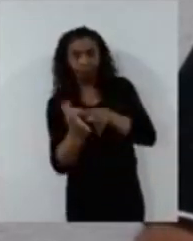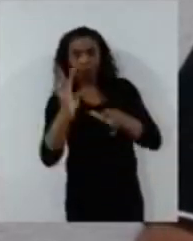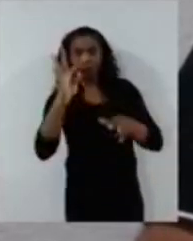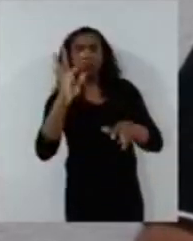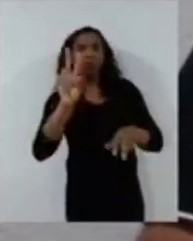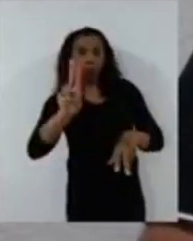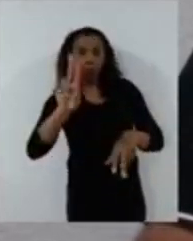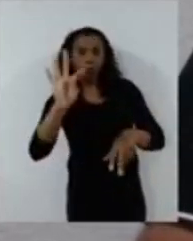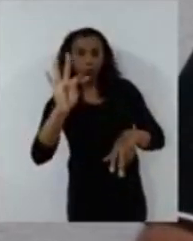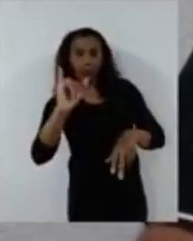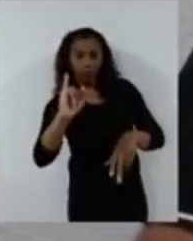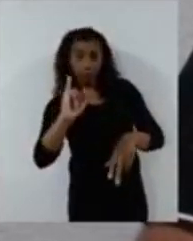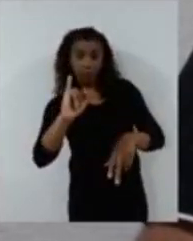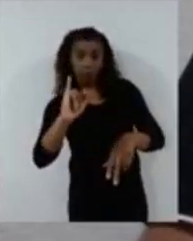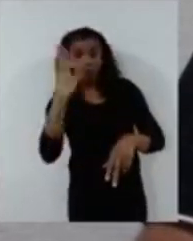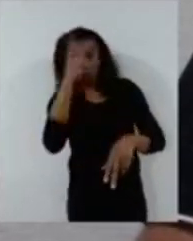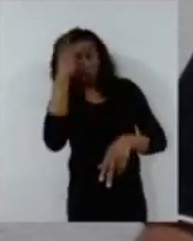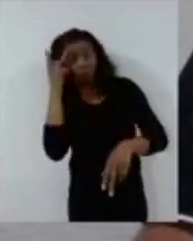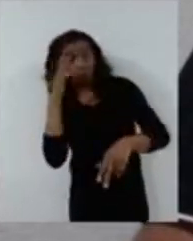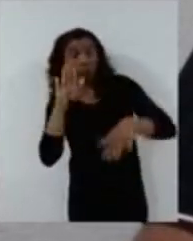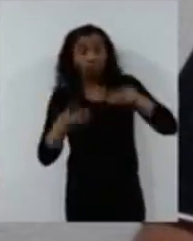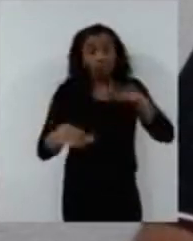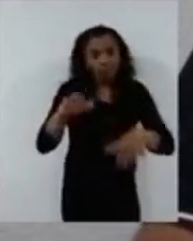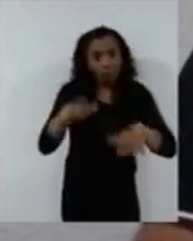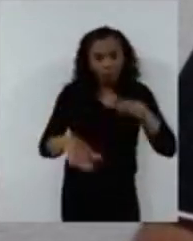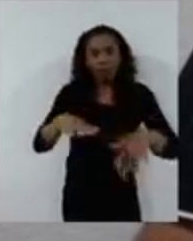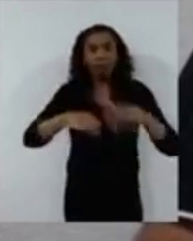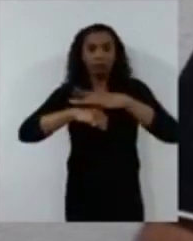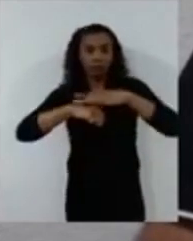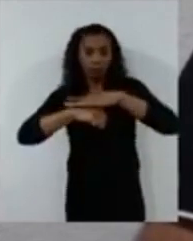suspeitos, 7, 3 em UTI.